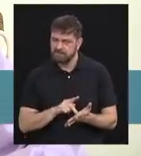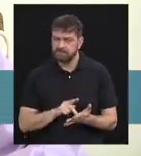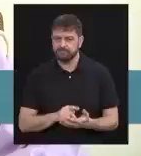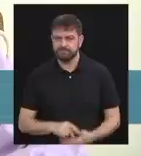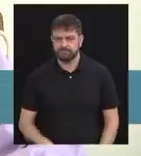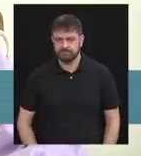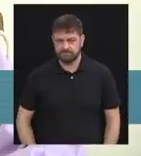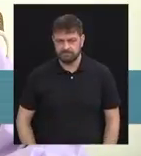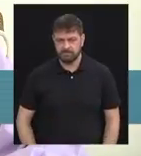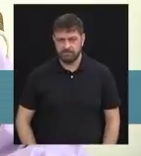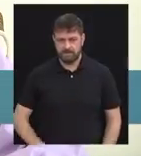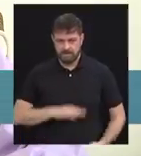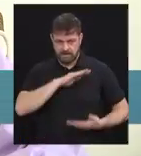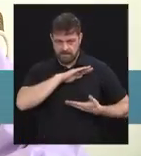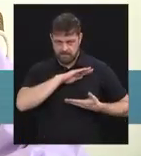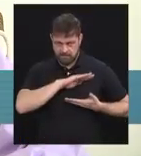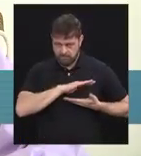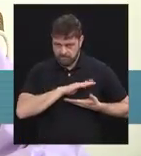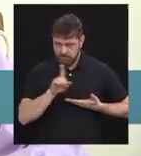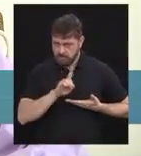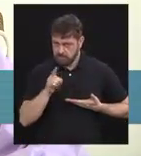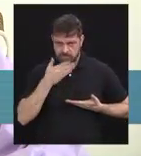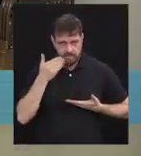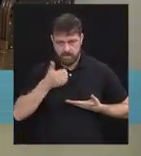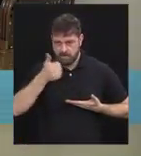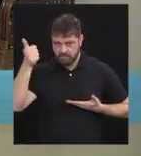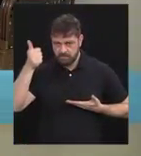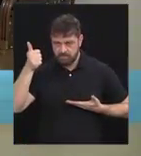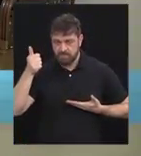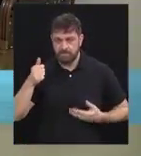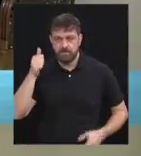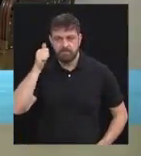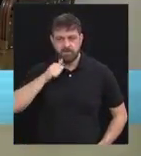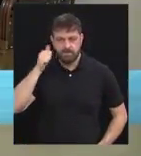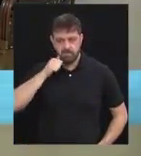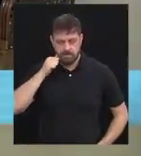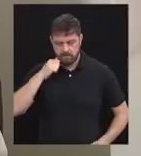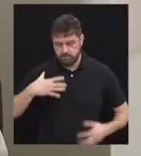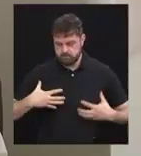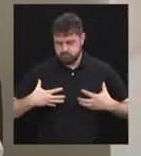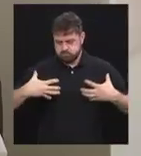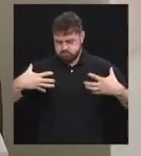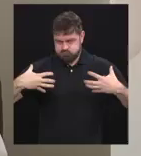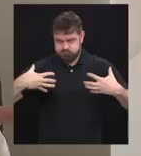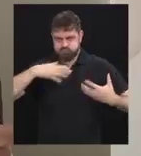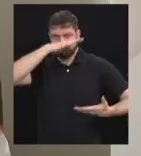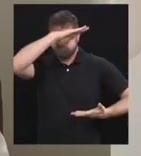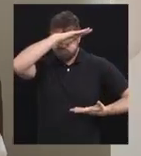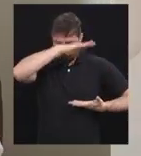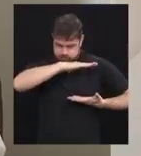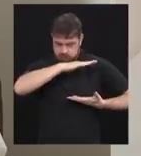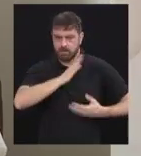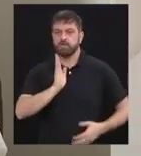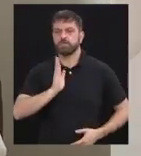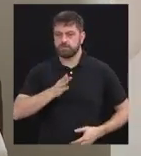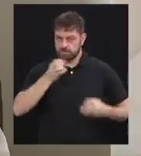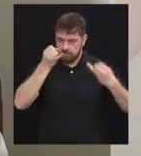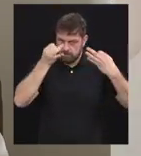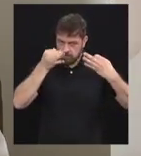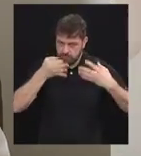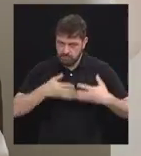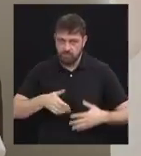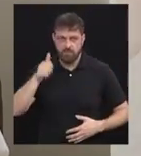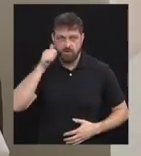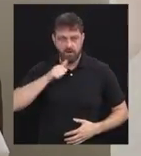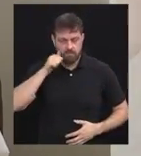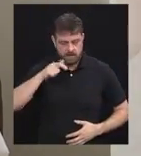É verdade que a mamografia não é o melhor exame para quem tem mamas densas? Exatamente, nós já falamos isso. As